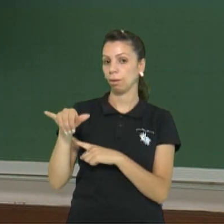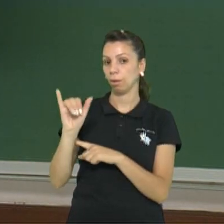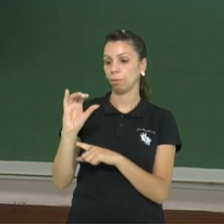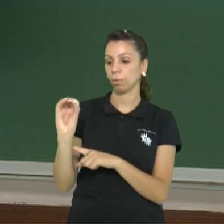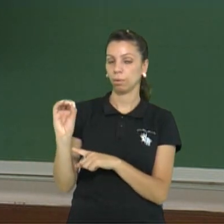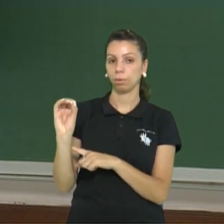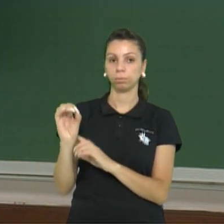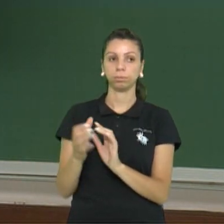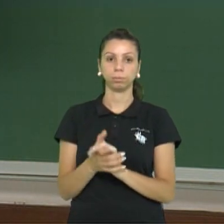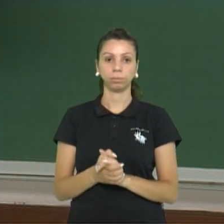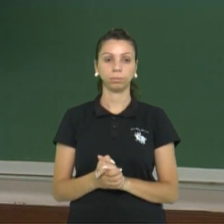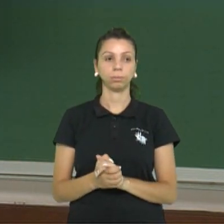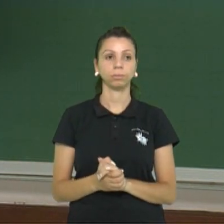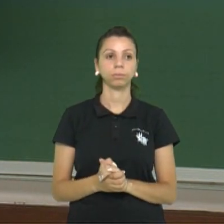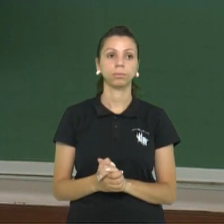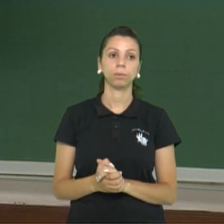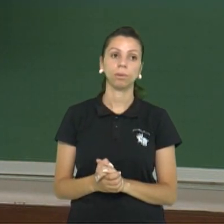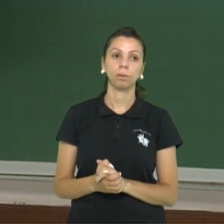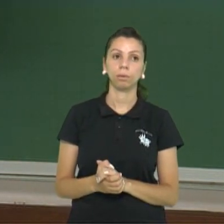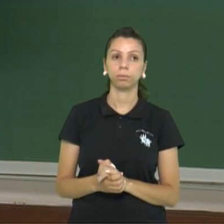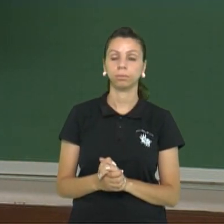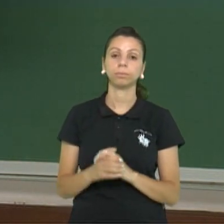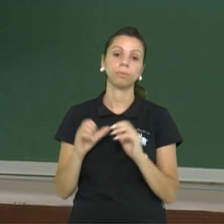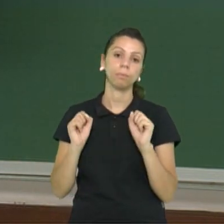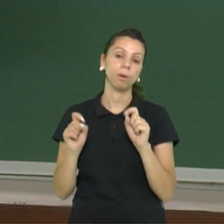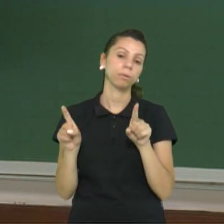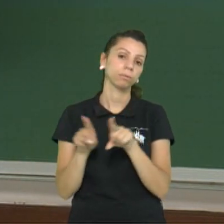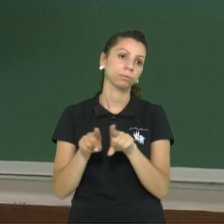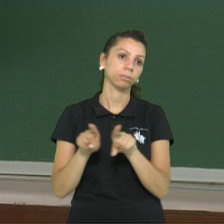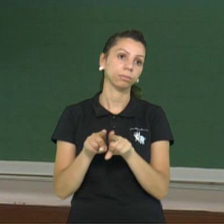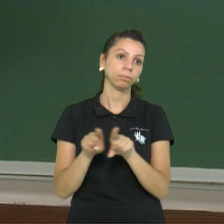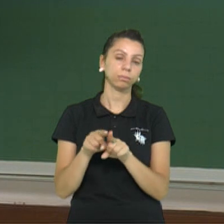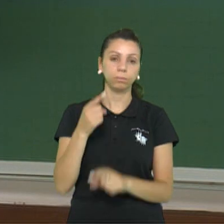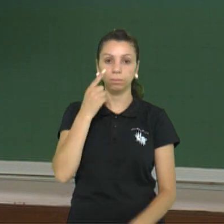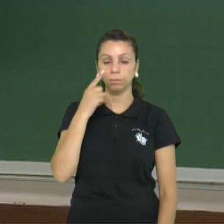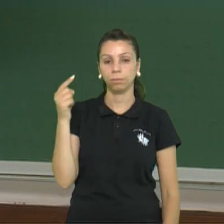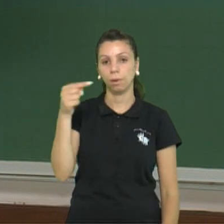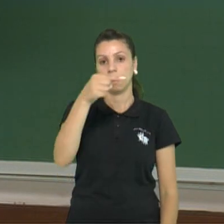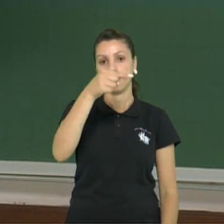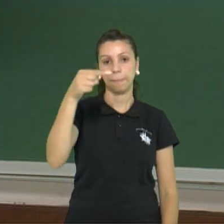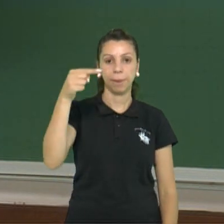igual a 4, né? Nós podemos ver aqui,